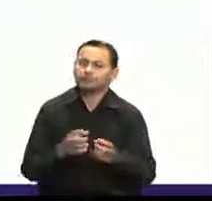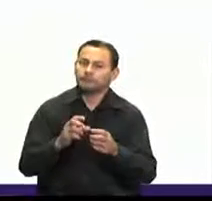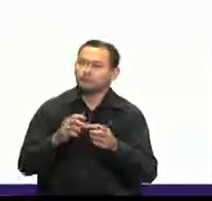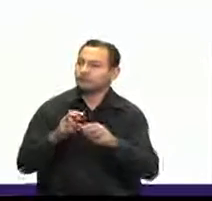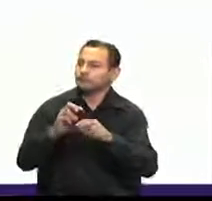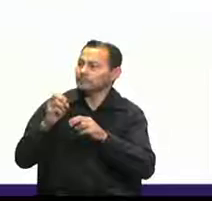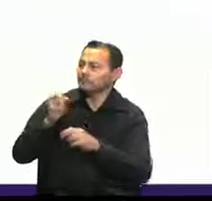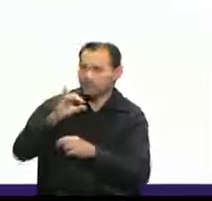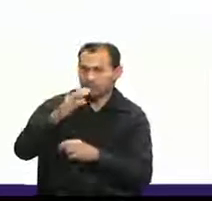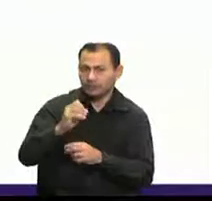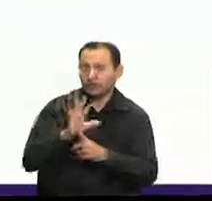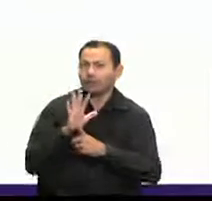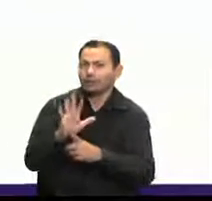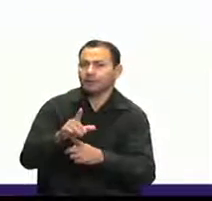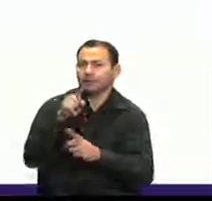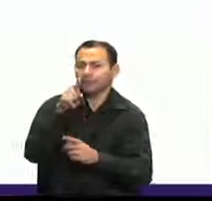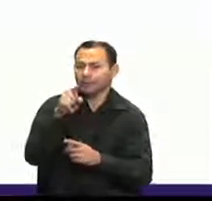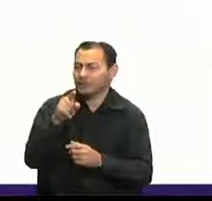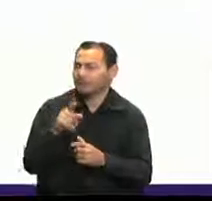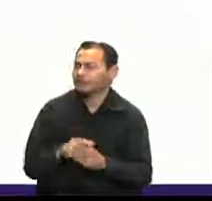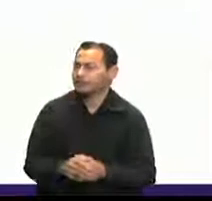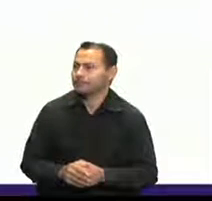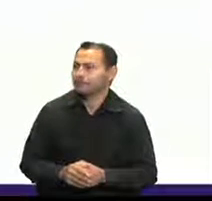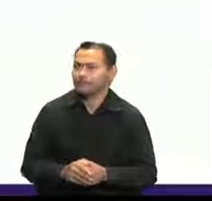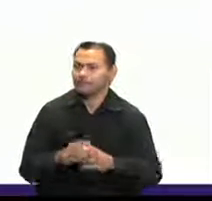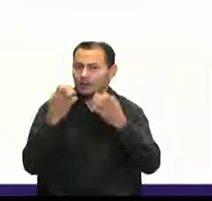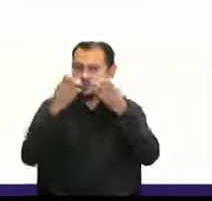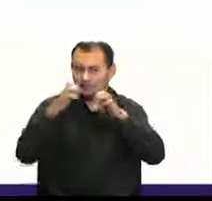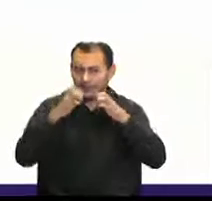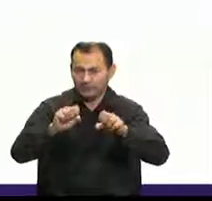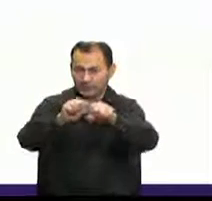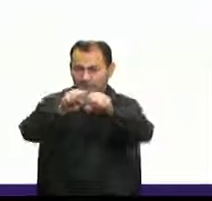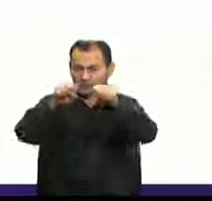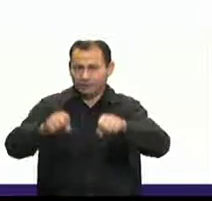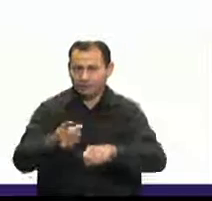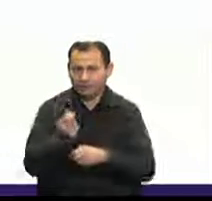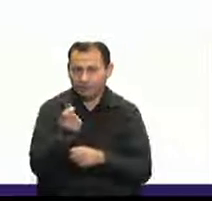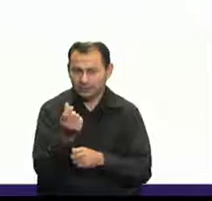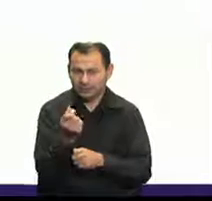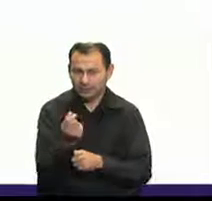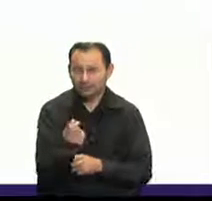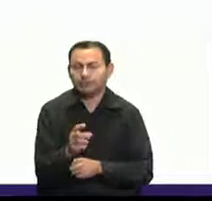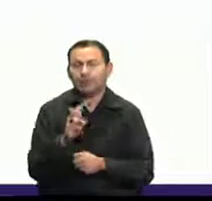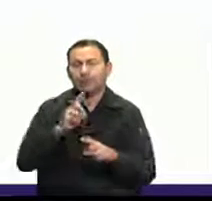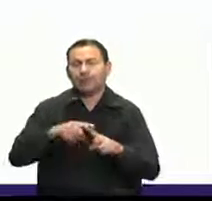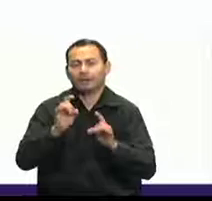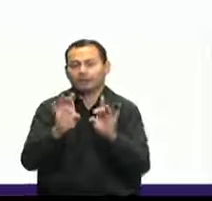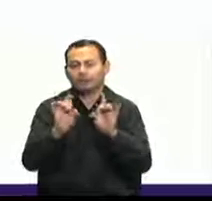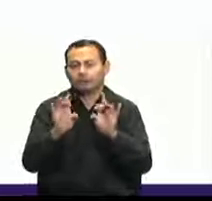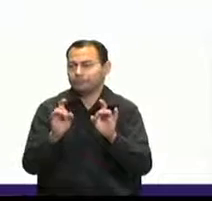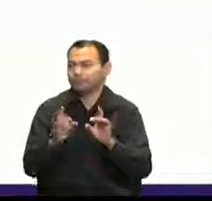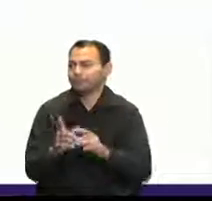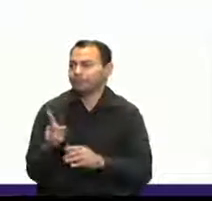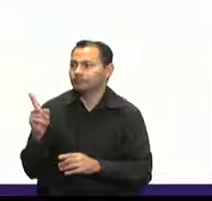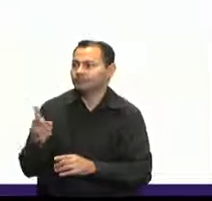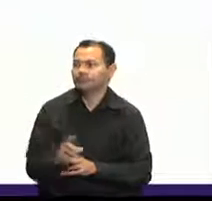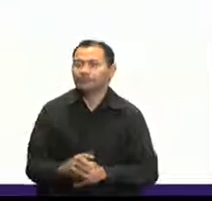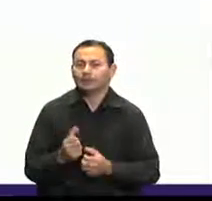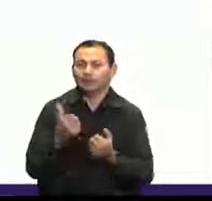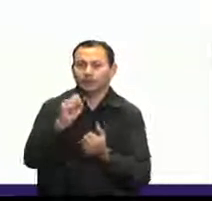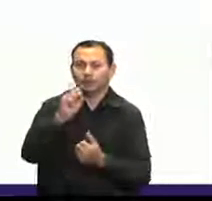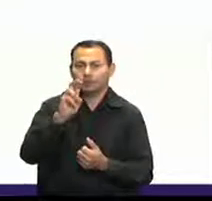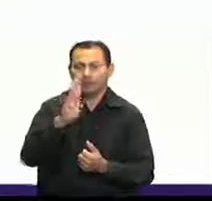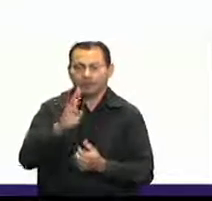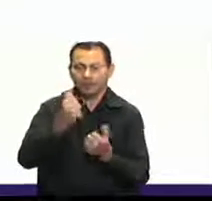sessão vamos apresentar a você na estrutura do sistema financeiro mais especificamente sub